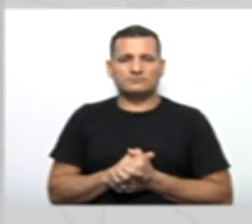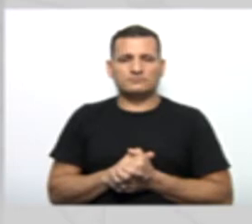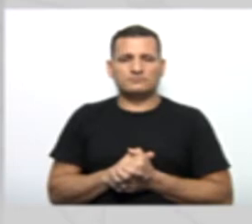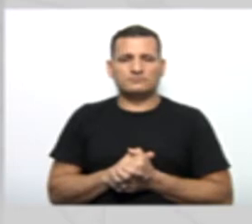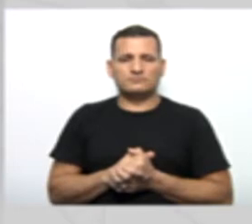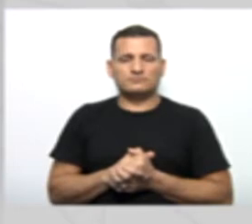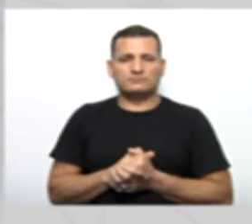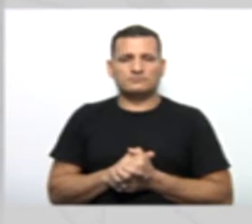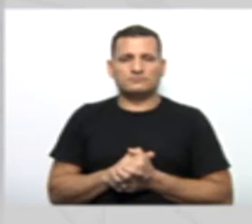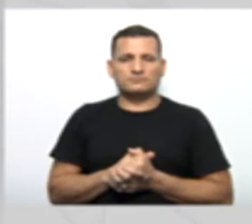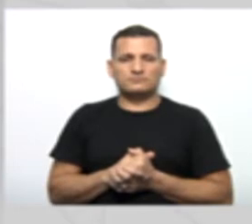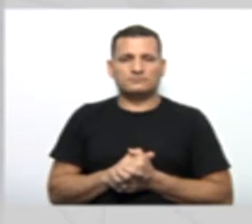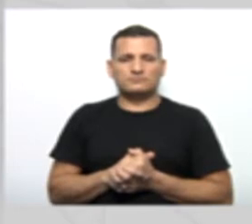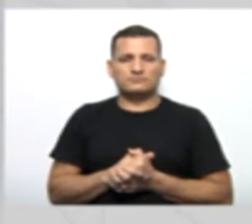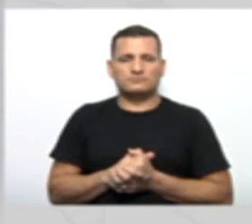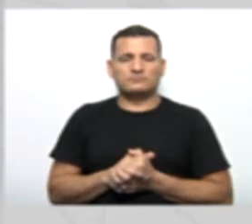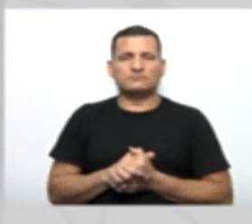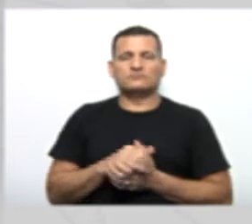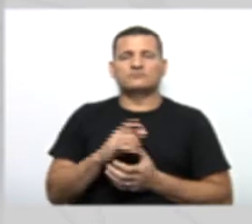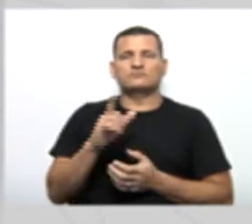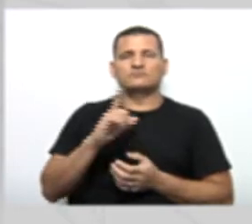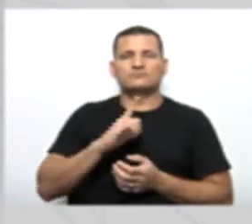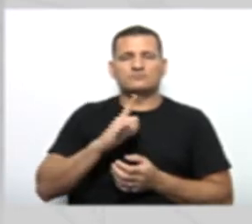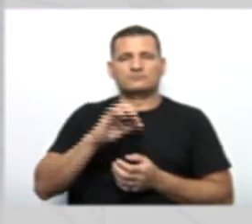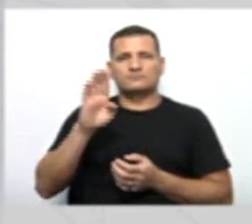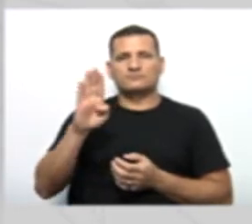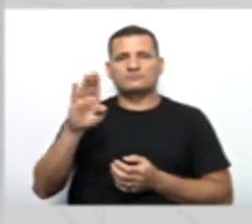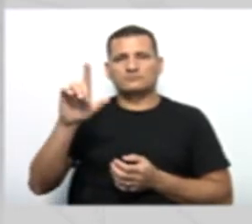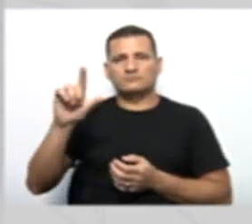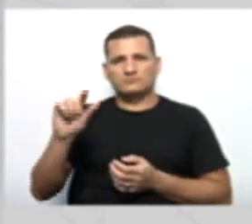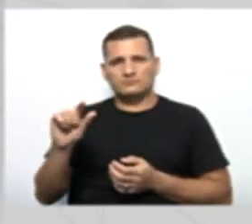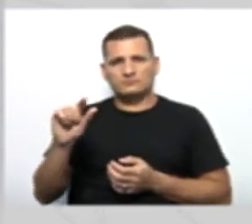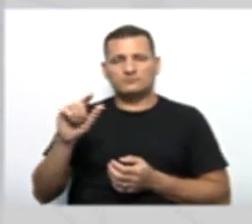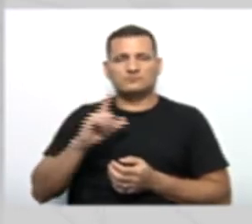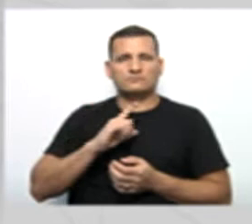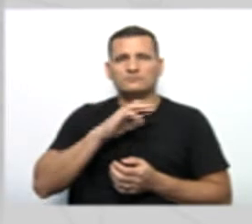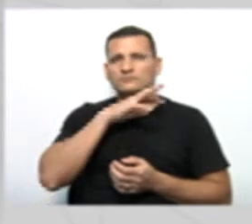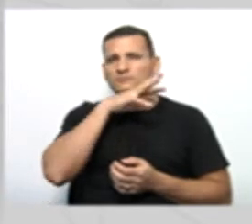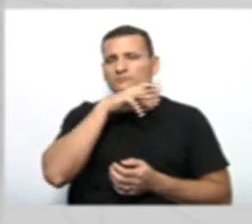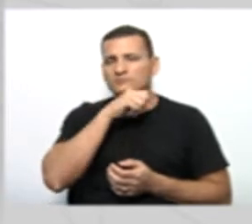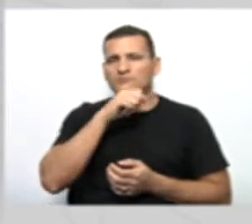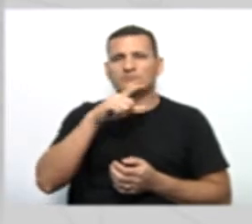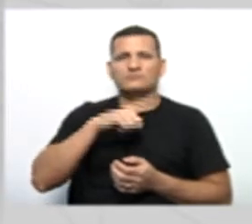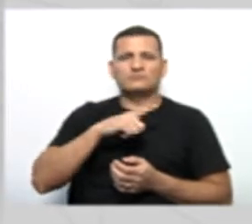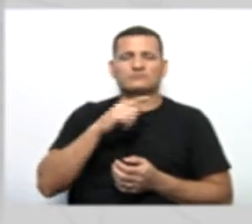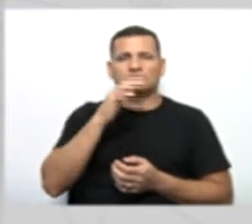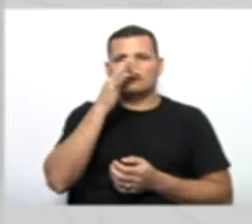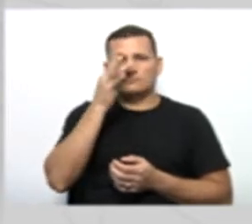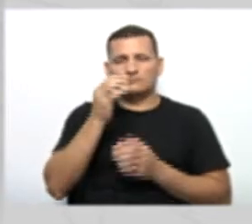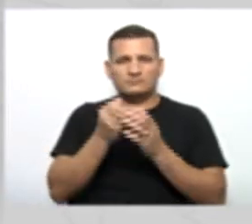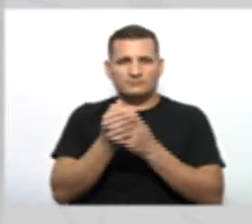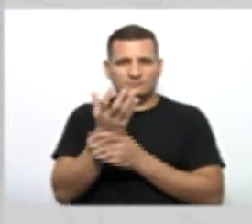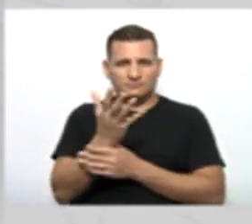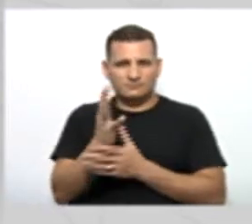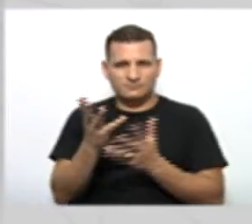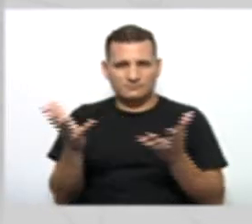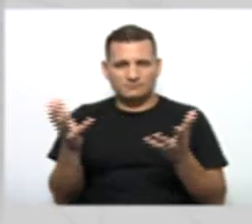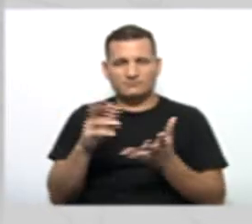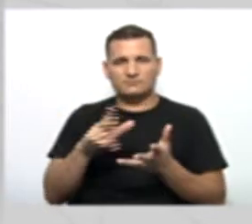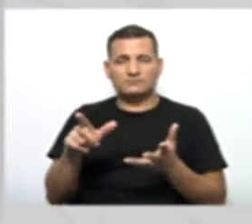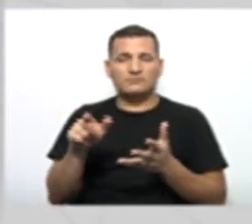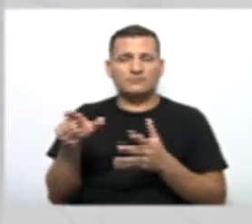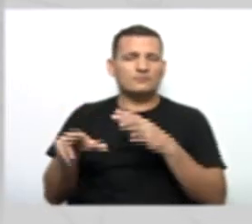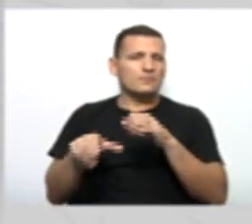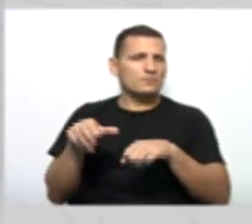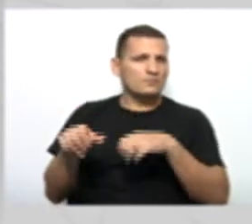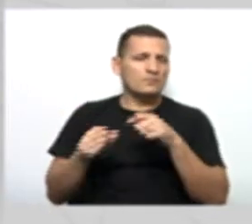que vêm muitos dos nossos medicamentos, é de animais que vêm muitos dos nossos medicamentos, das plantas que vêm vários recursos que nós utilizamos no